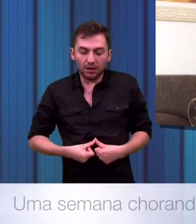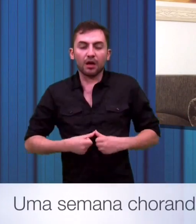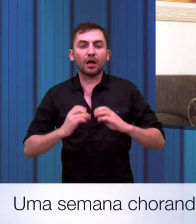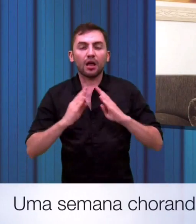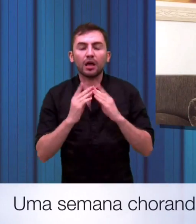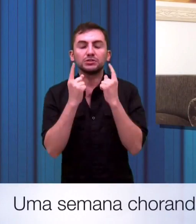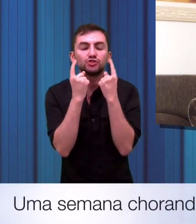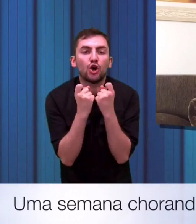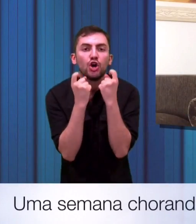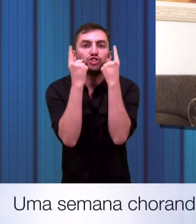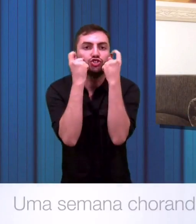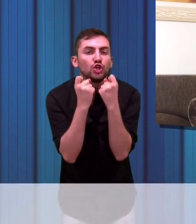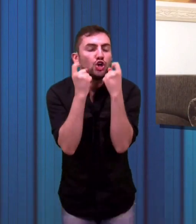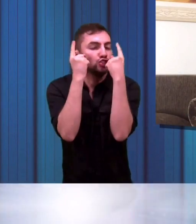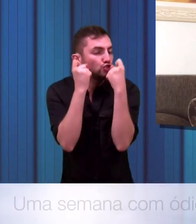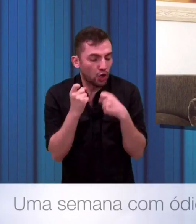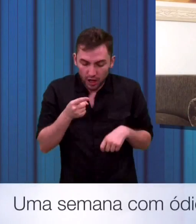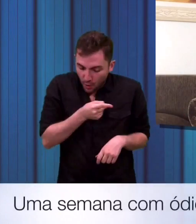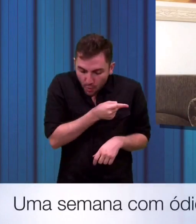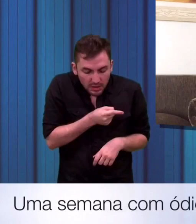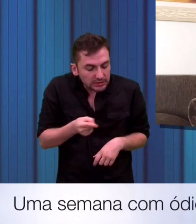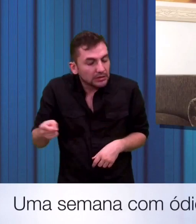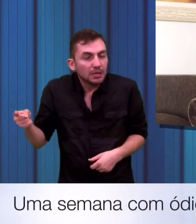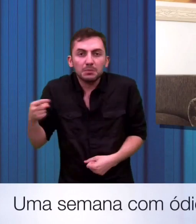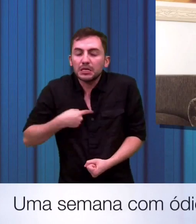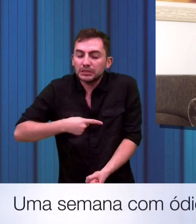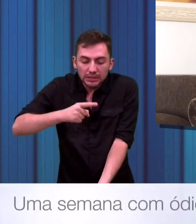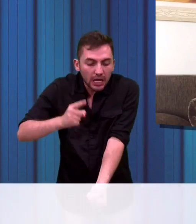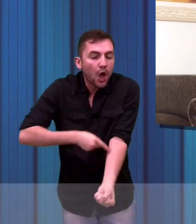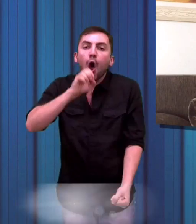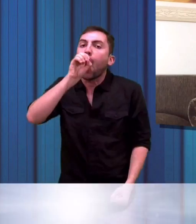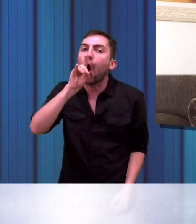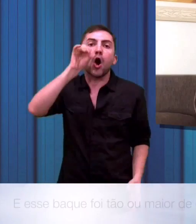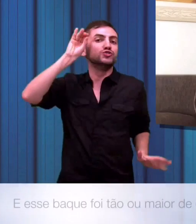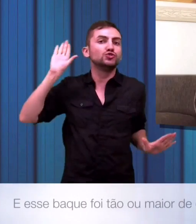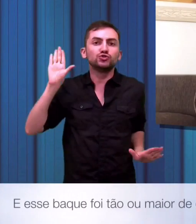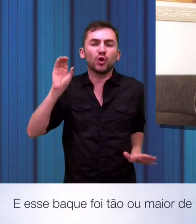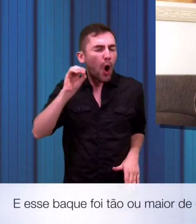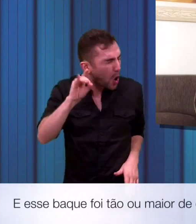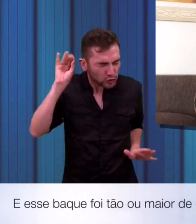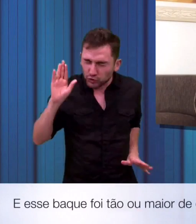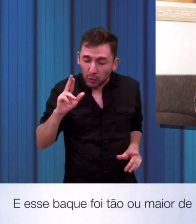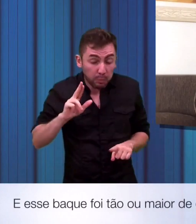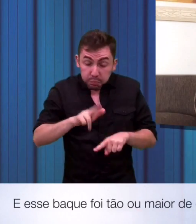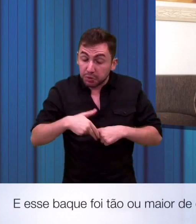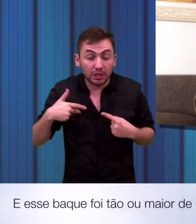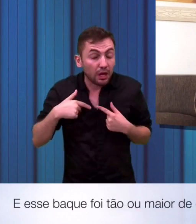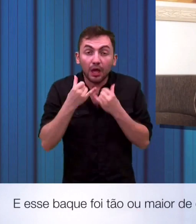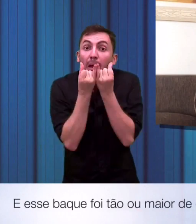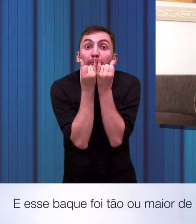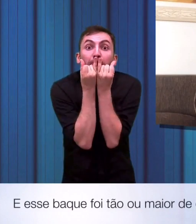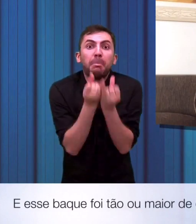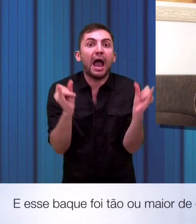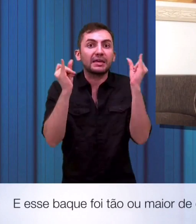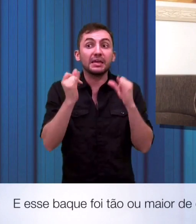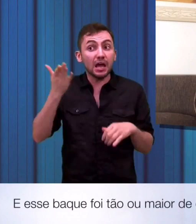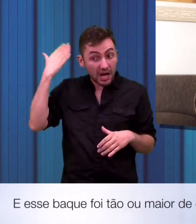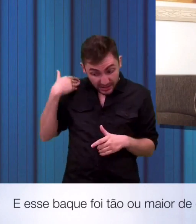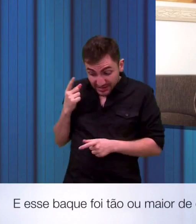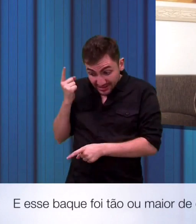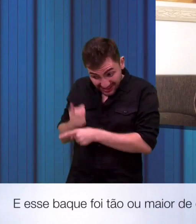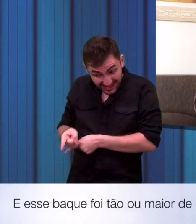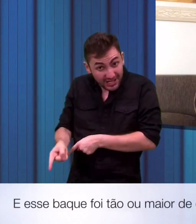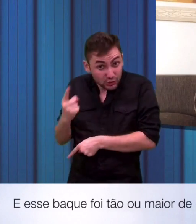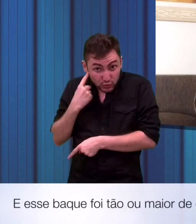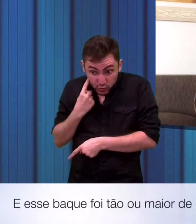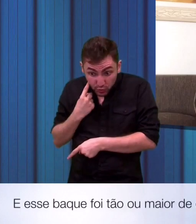casa. Uma semana chorando. Uma semana com ódio mortal. Esse baque foi tão ou maior